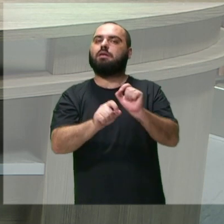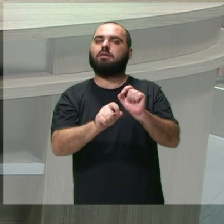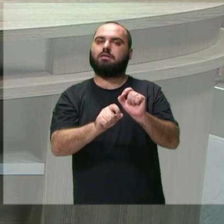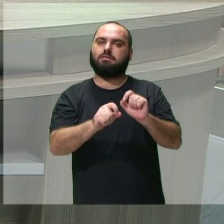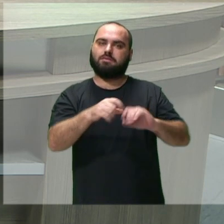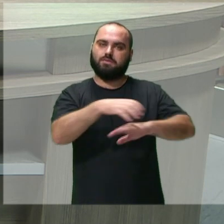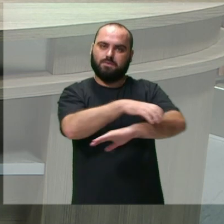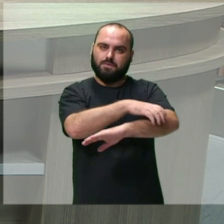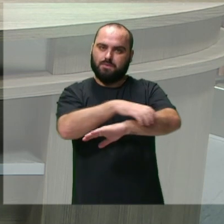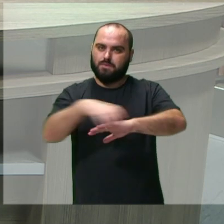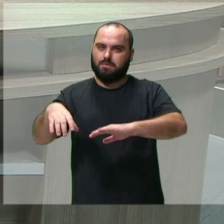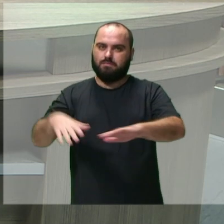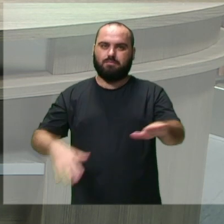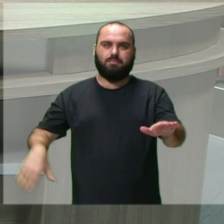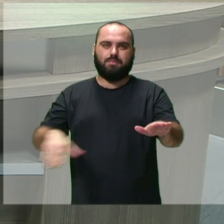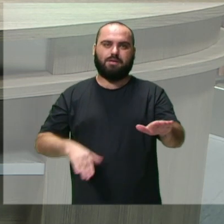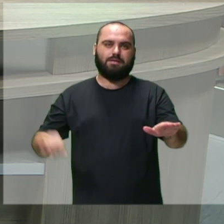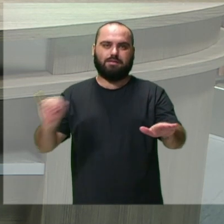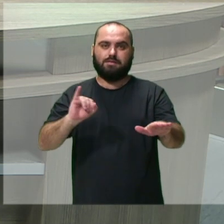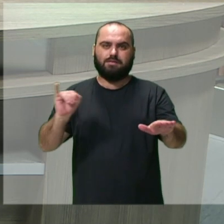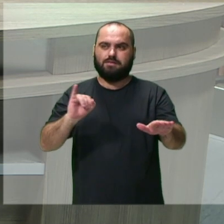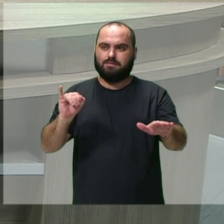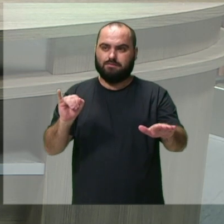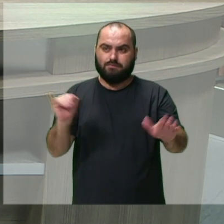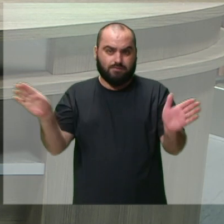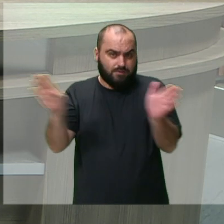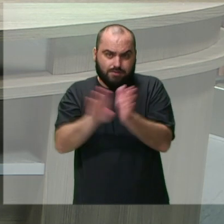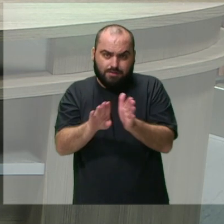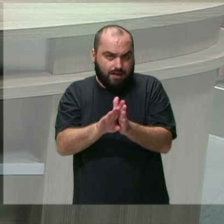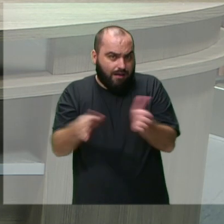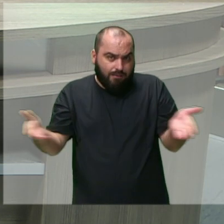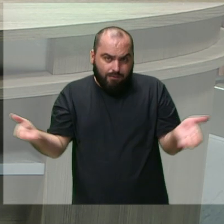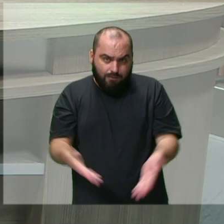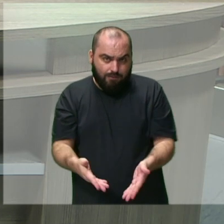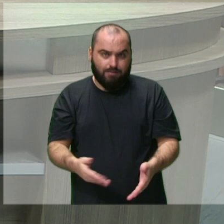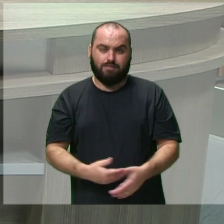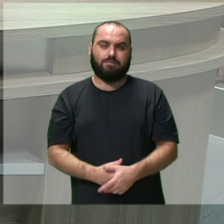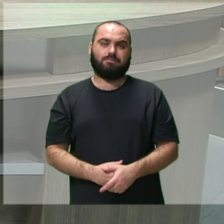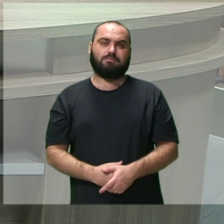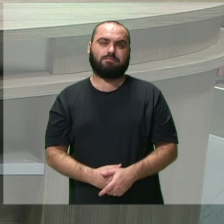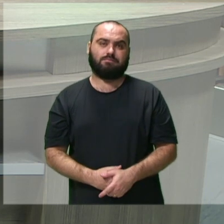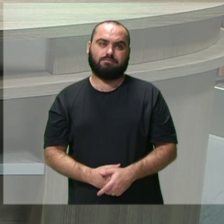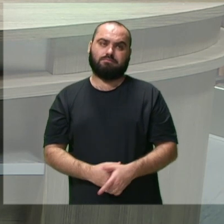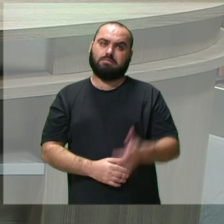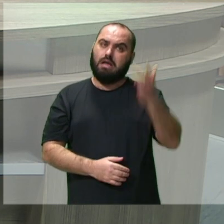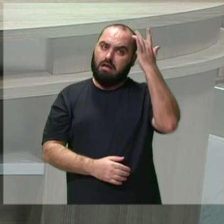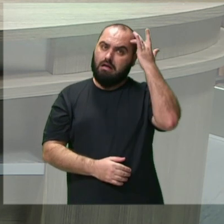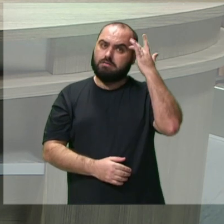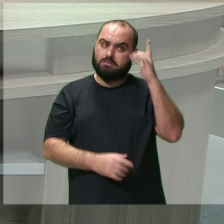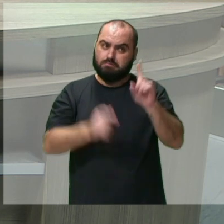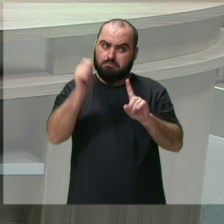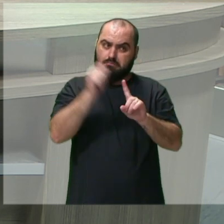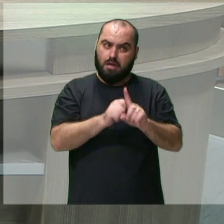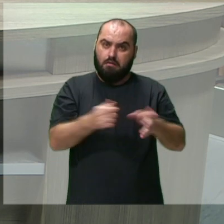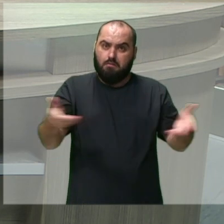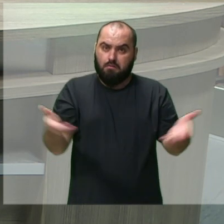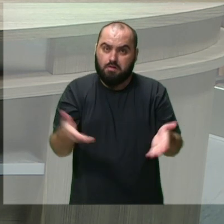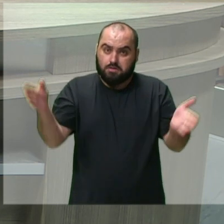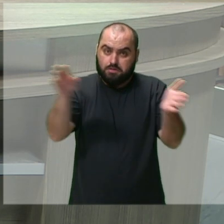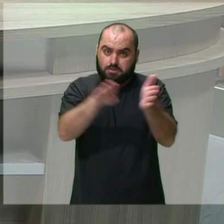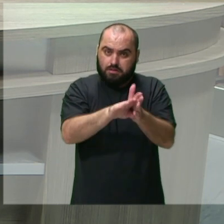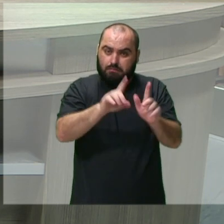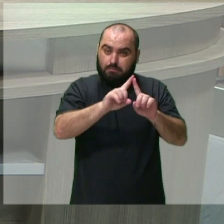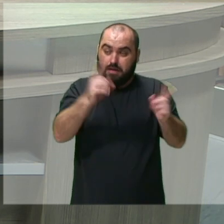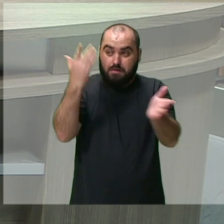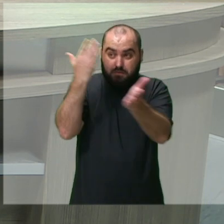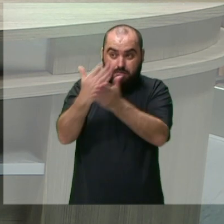Já aconteceu e eles estão chegando agora e vai acontecer agora também. A expectativa, não sei se esse mês chega, mas início de abril agora